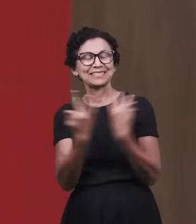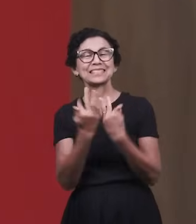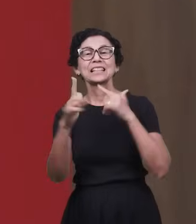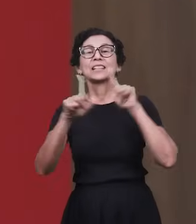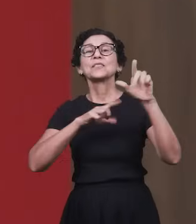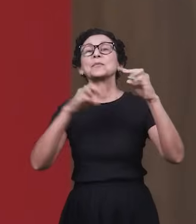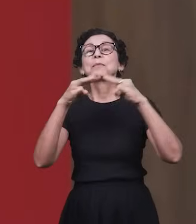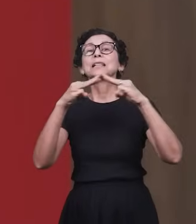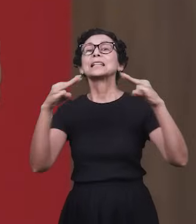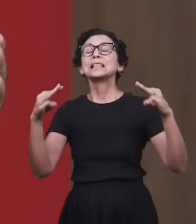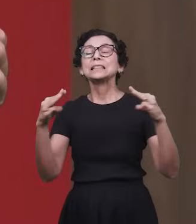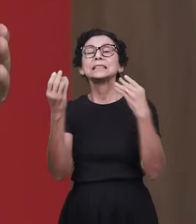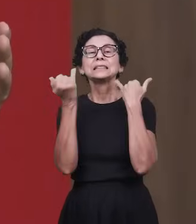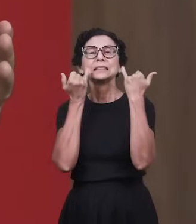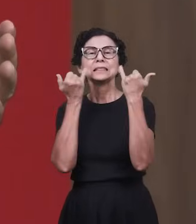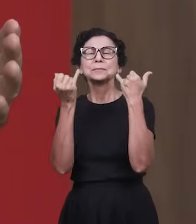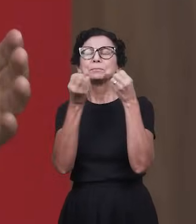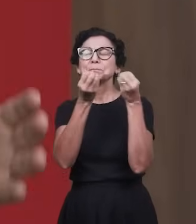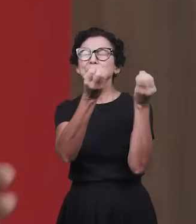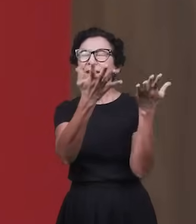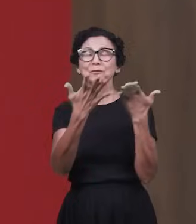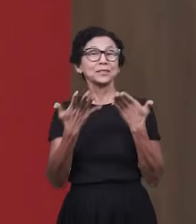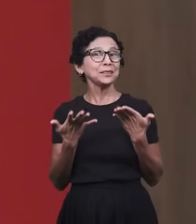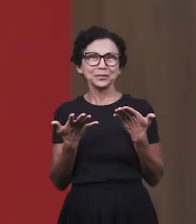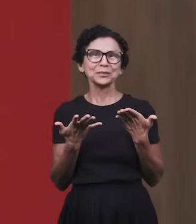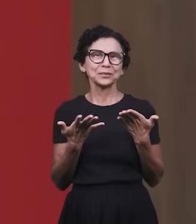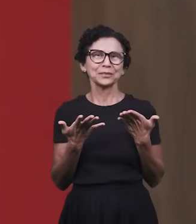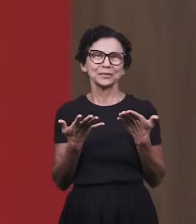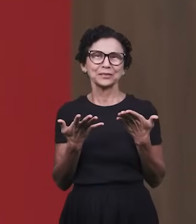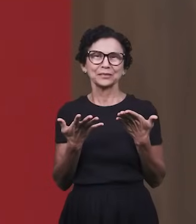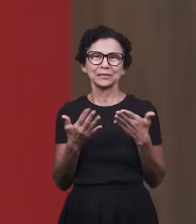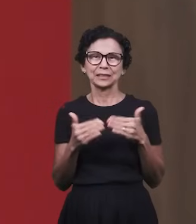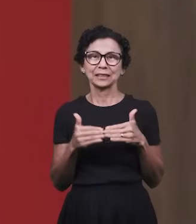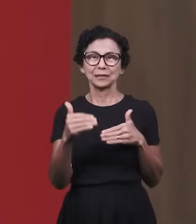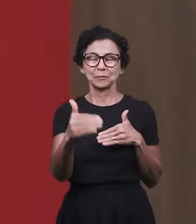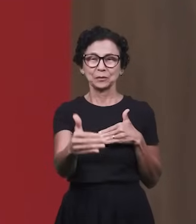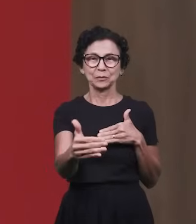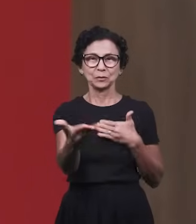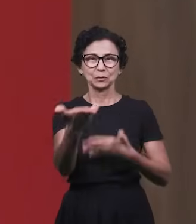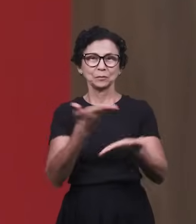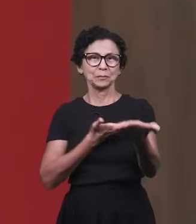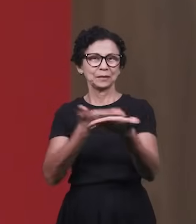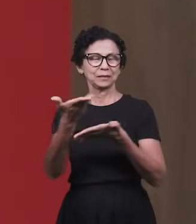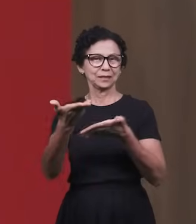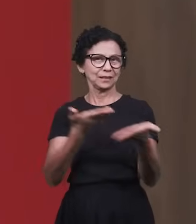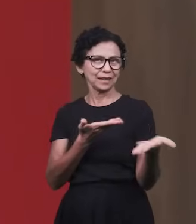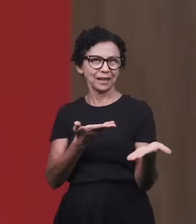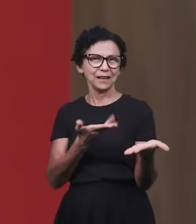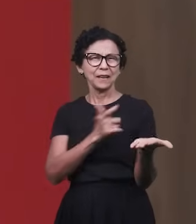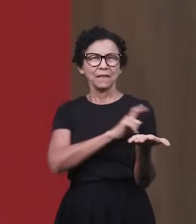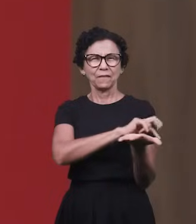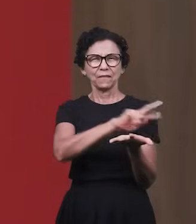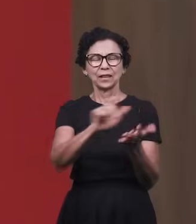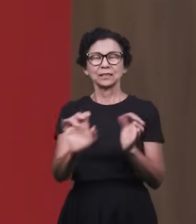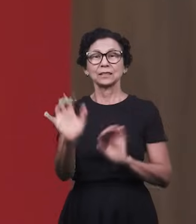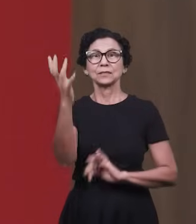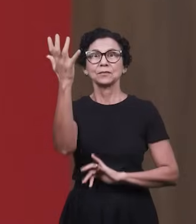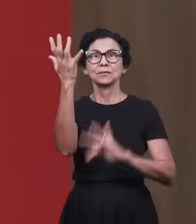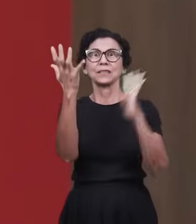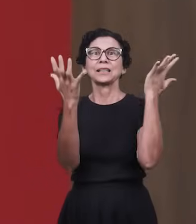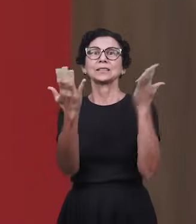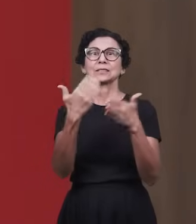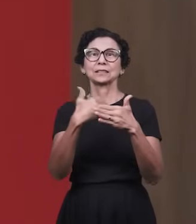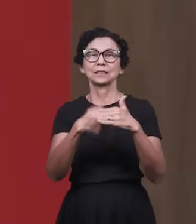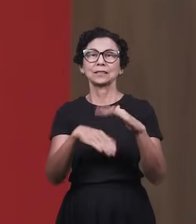Manaí News. Seja muito bem-vindo, hein? A partir de agora nós vamos compartilhar com você diversos eventos que aconteceram nas